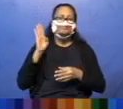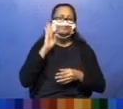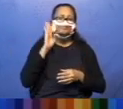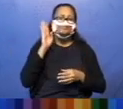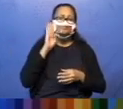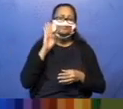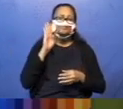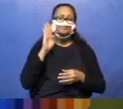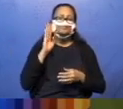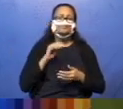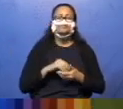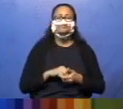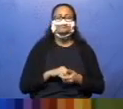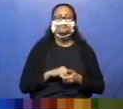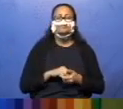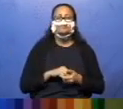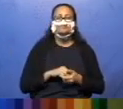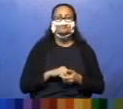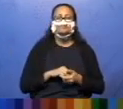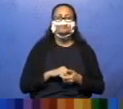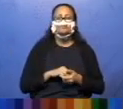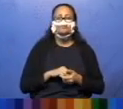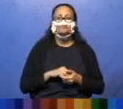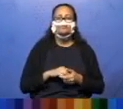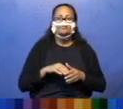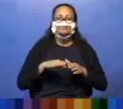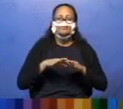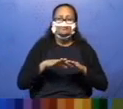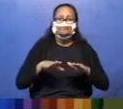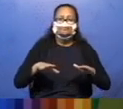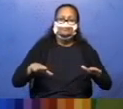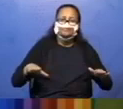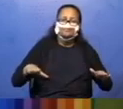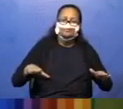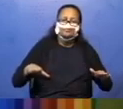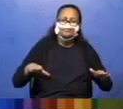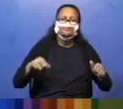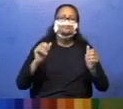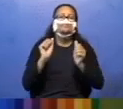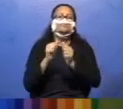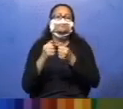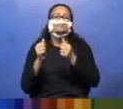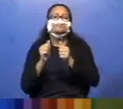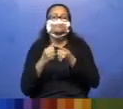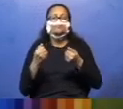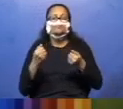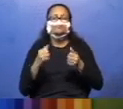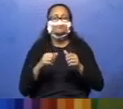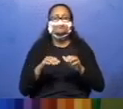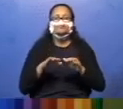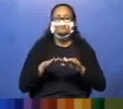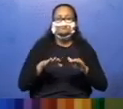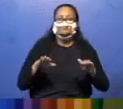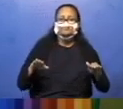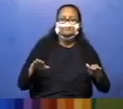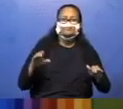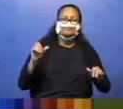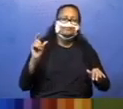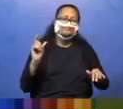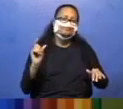poema. Chama O Chão e o Pão. O chão, o grão